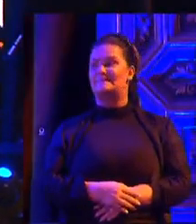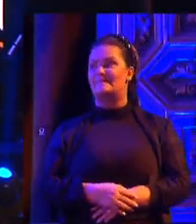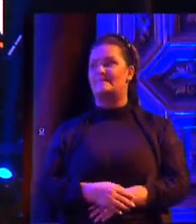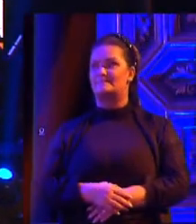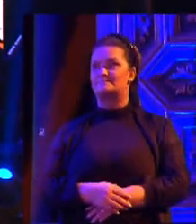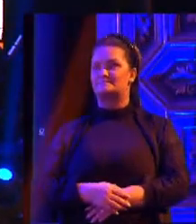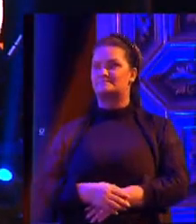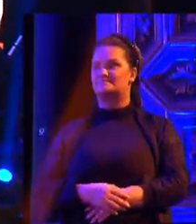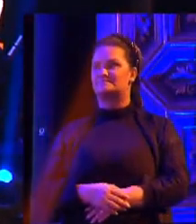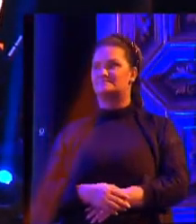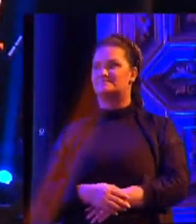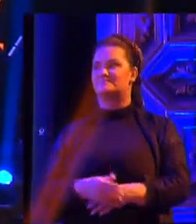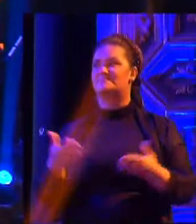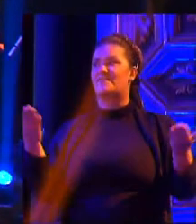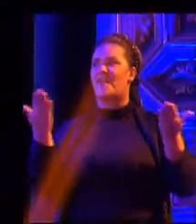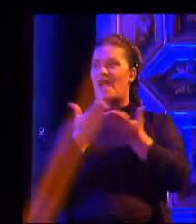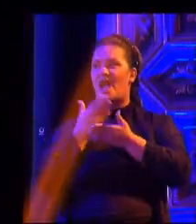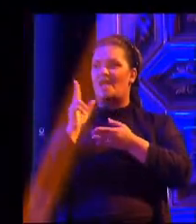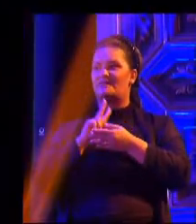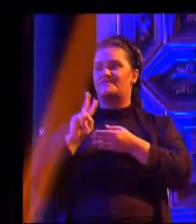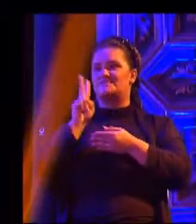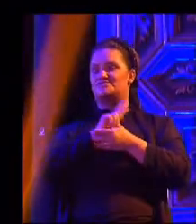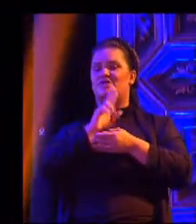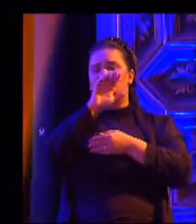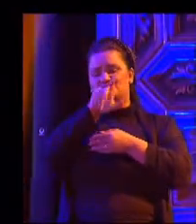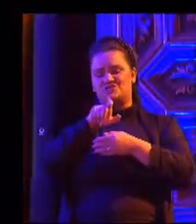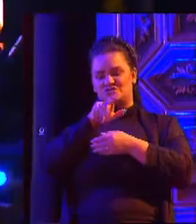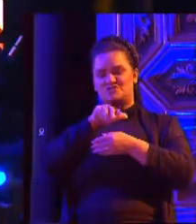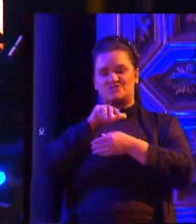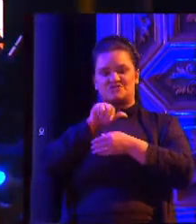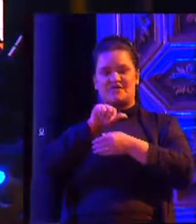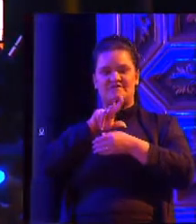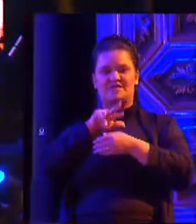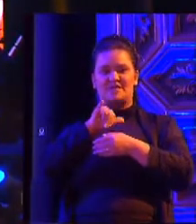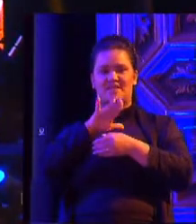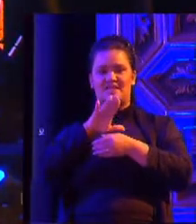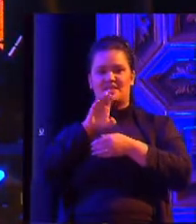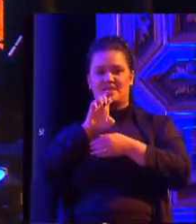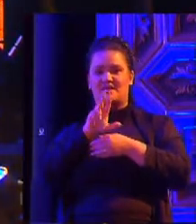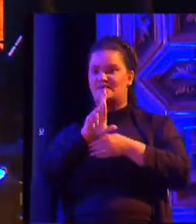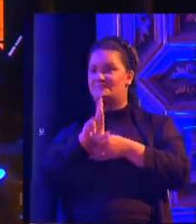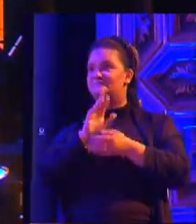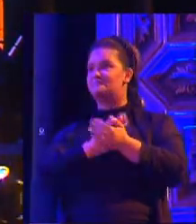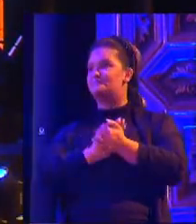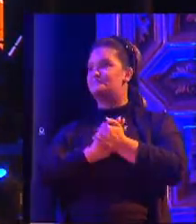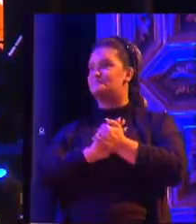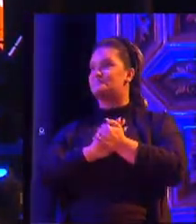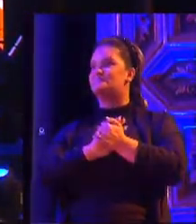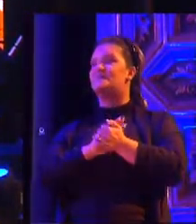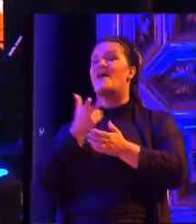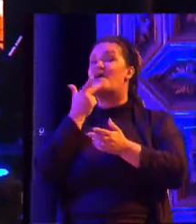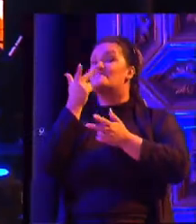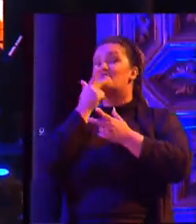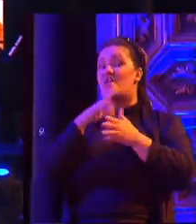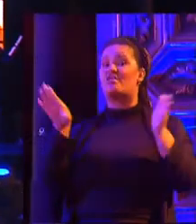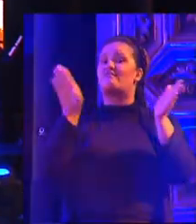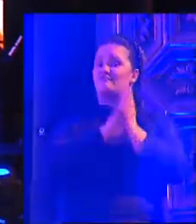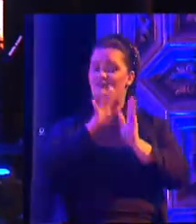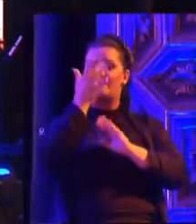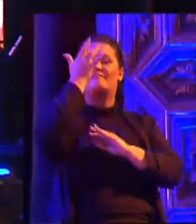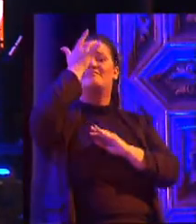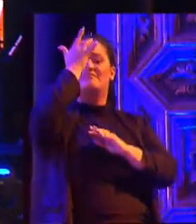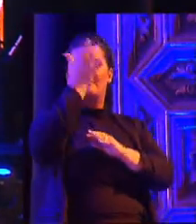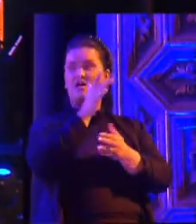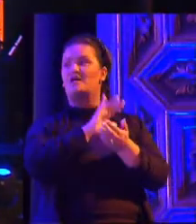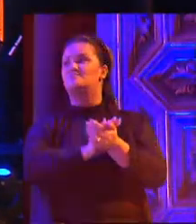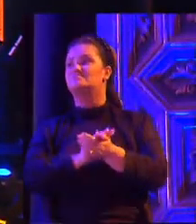Agora o vencedor da melhor música, Diego Xavier, com a gente. Quem falou que foi tão fácil pra chegar até aqui?